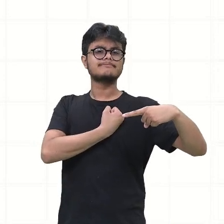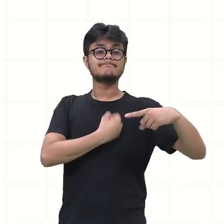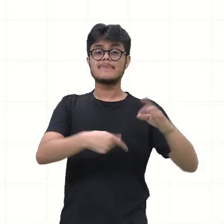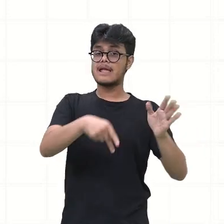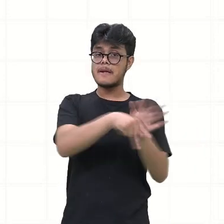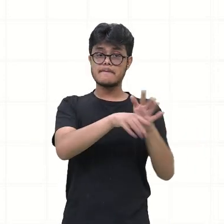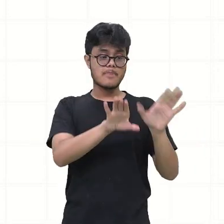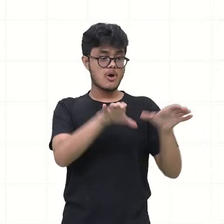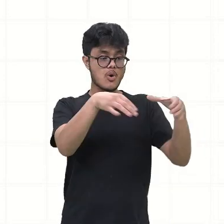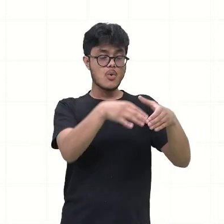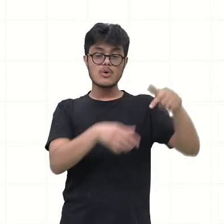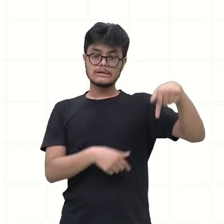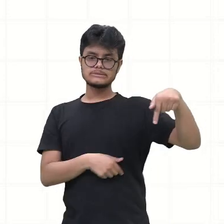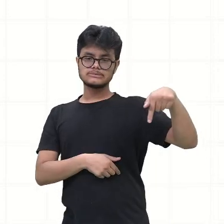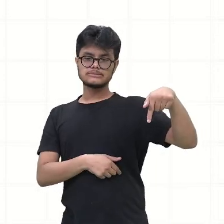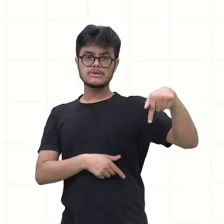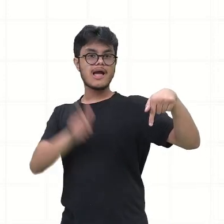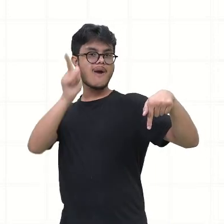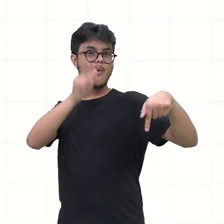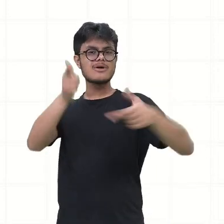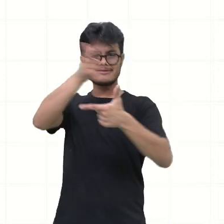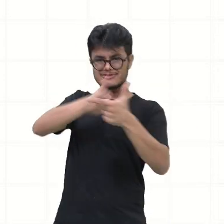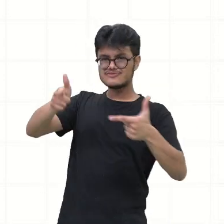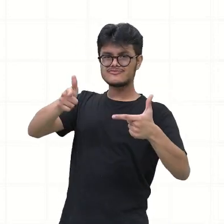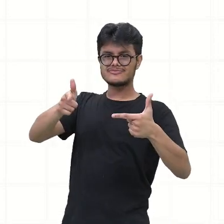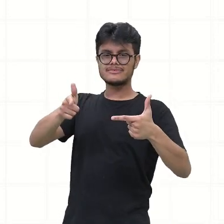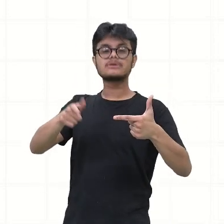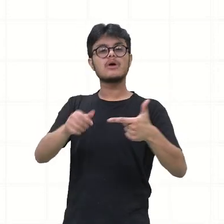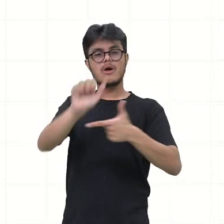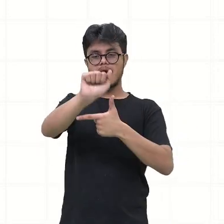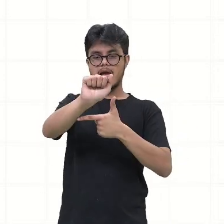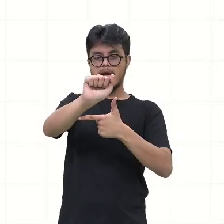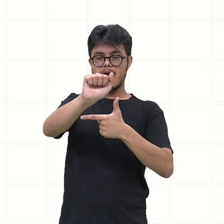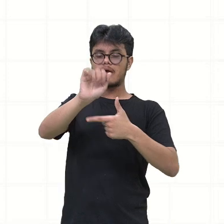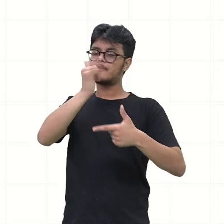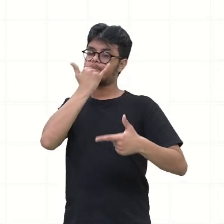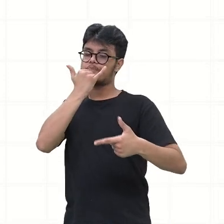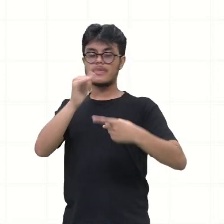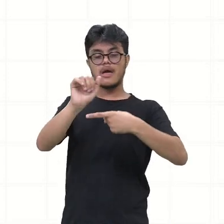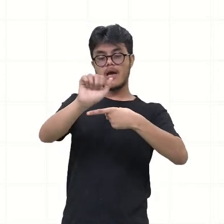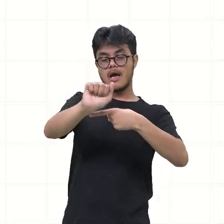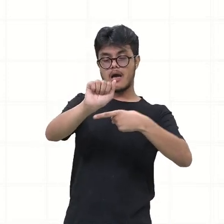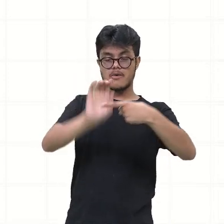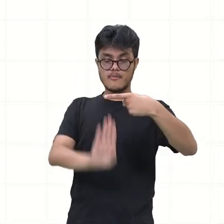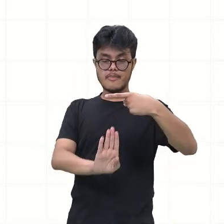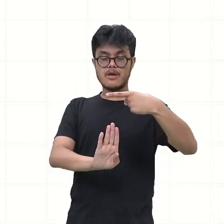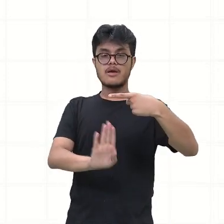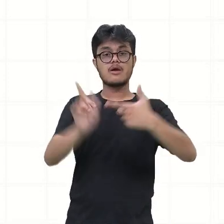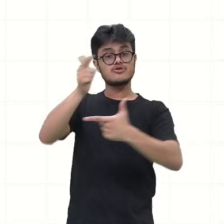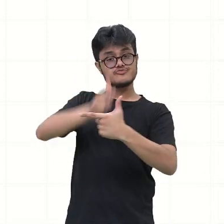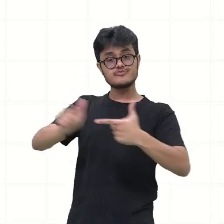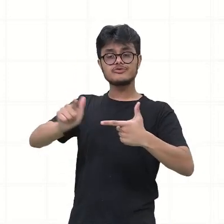sendo a divisão de dois números inteiros, né? Lembrando que esse A e esse B, eles são